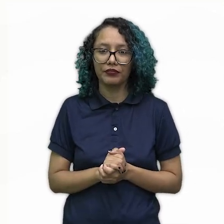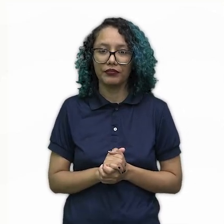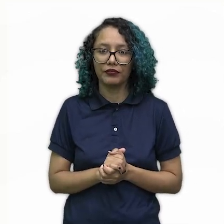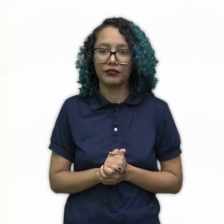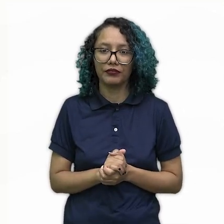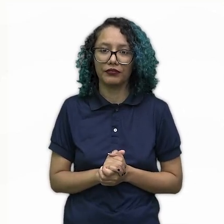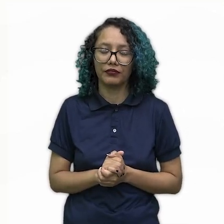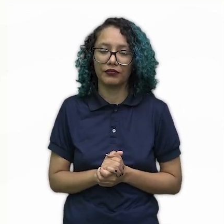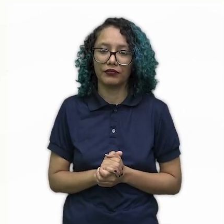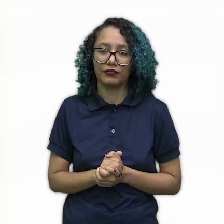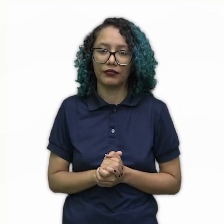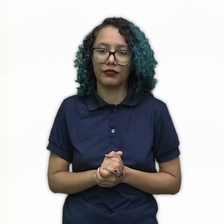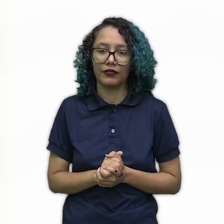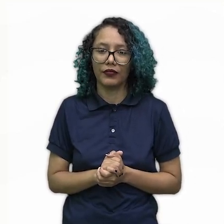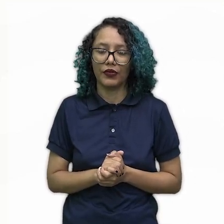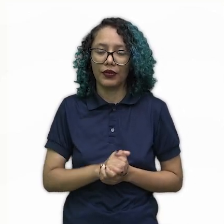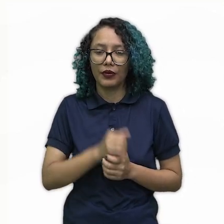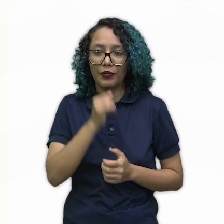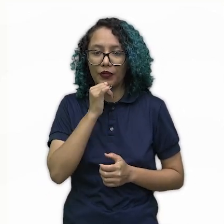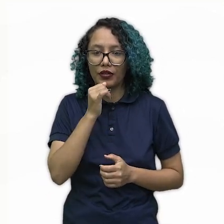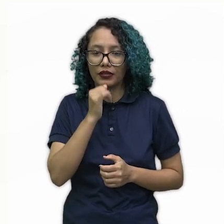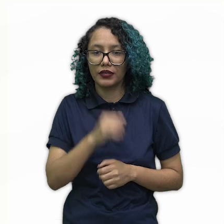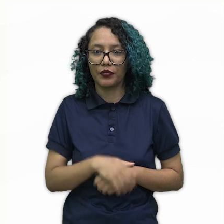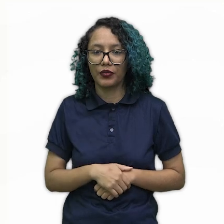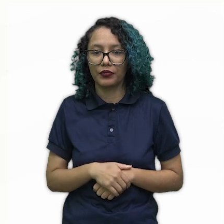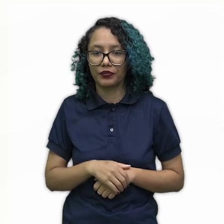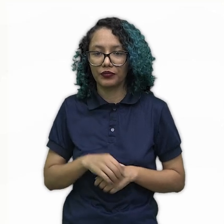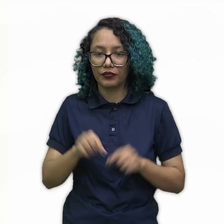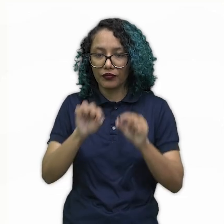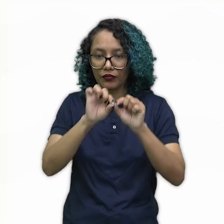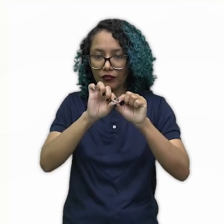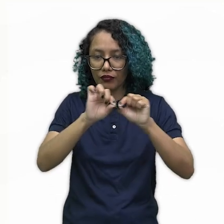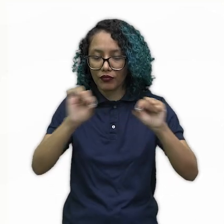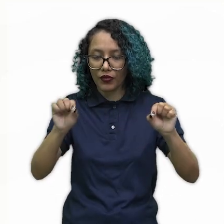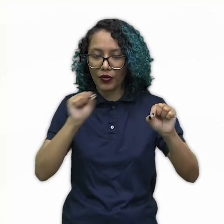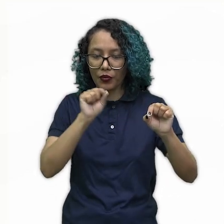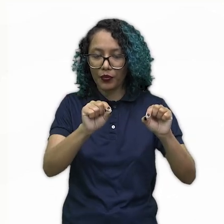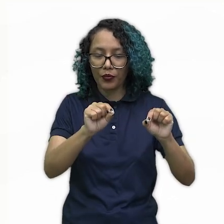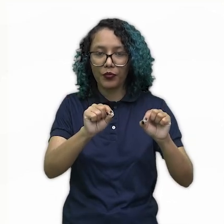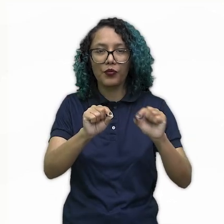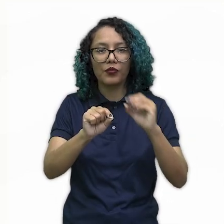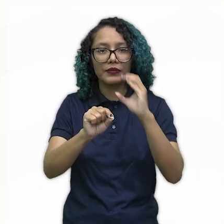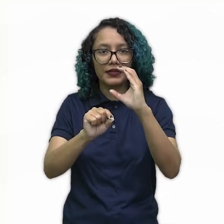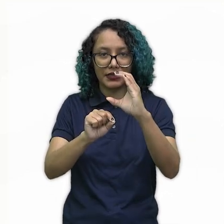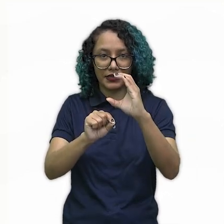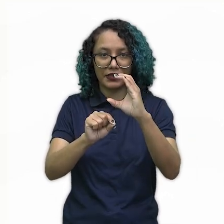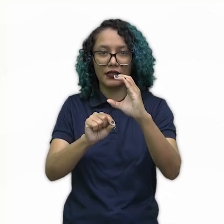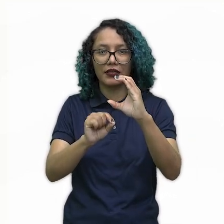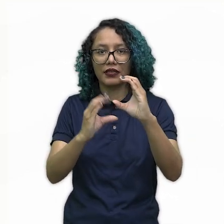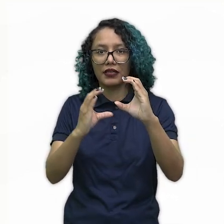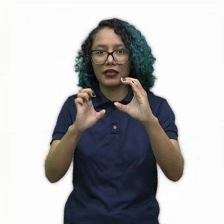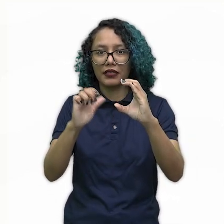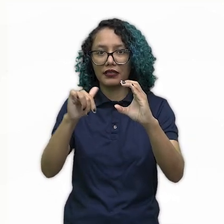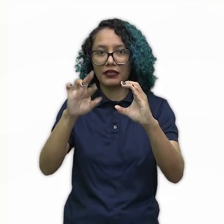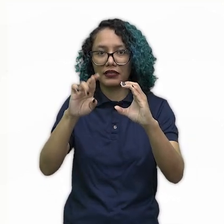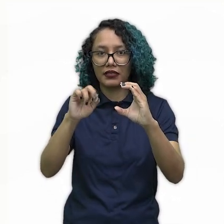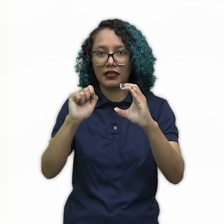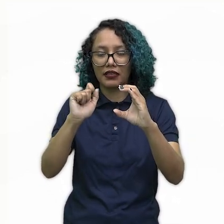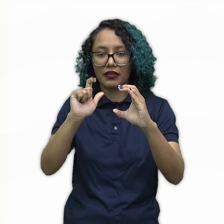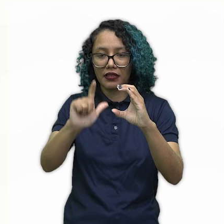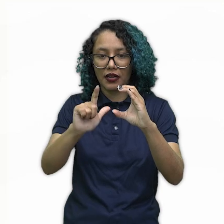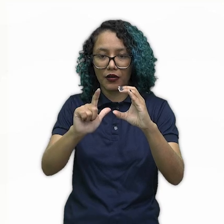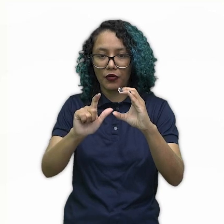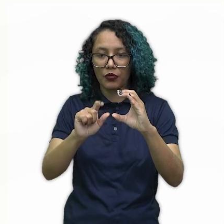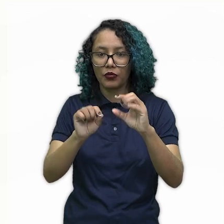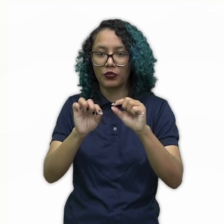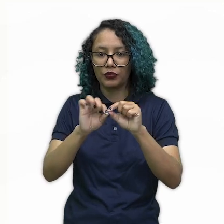nós temos aqui, ó, o nosso ponto central, tá? E todos ali